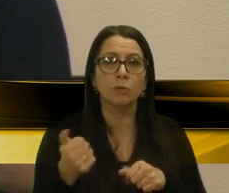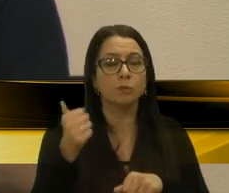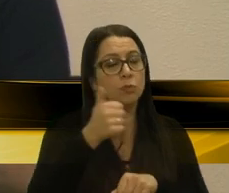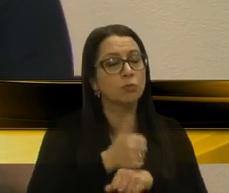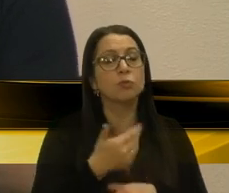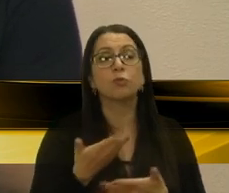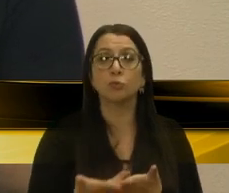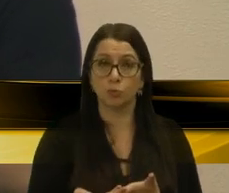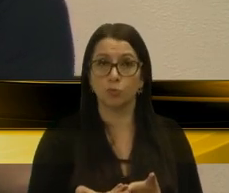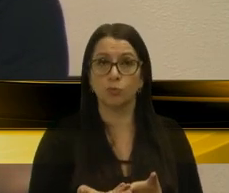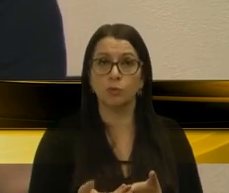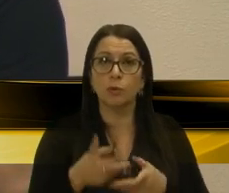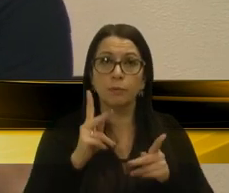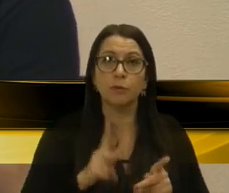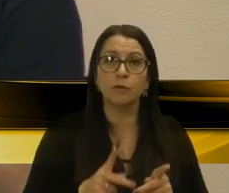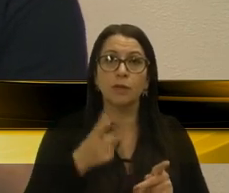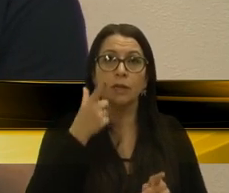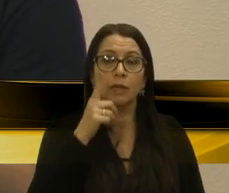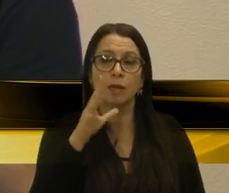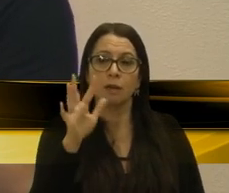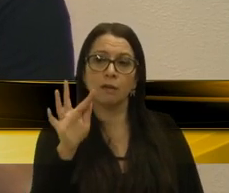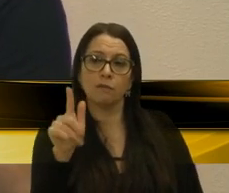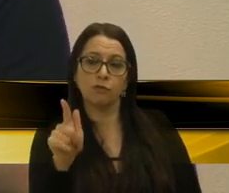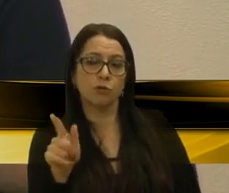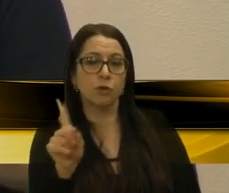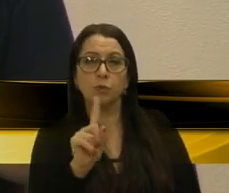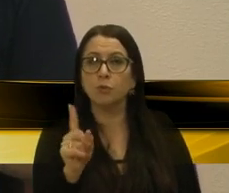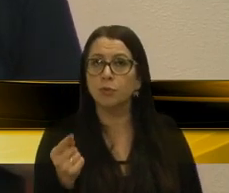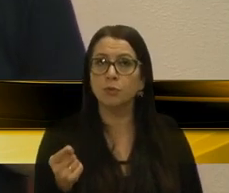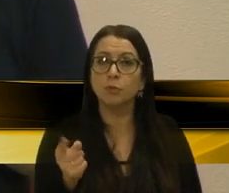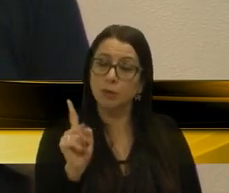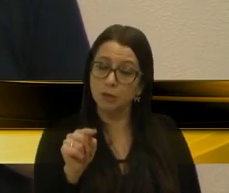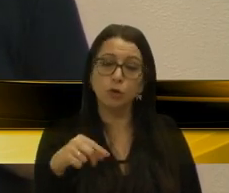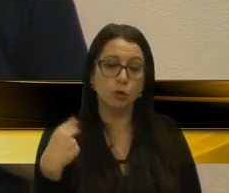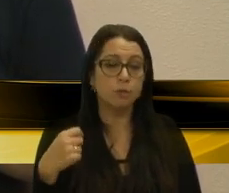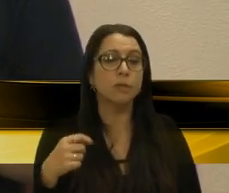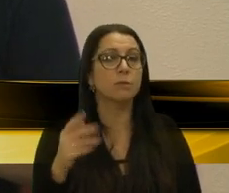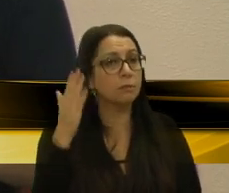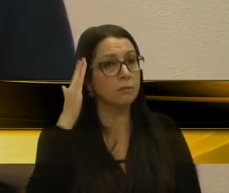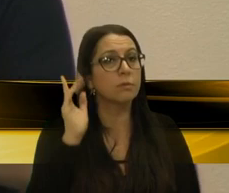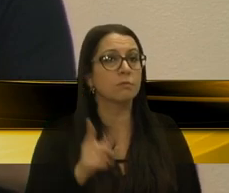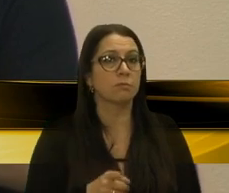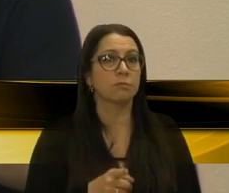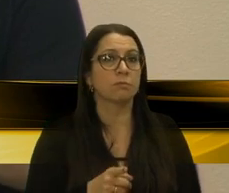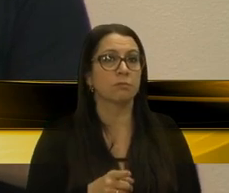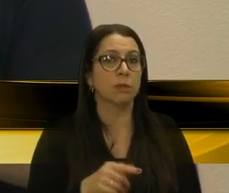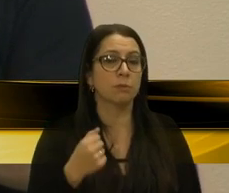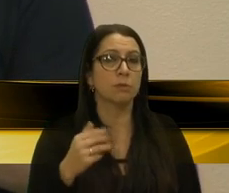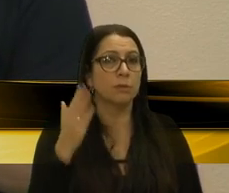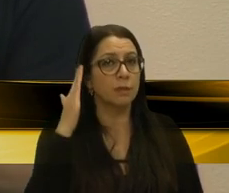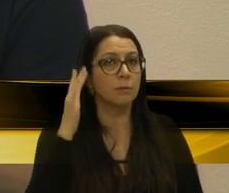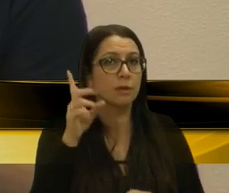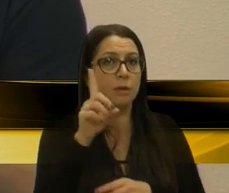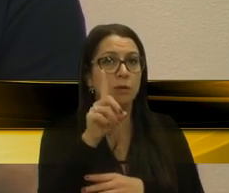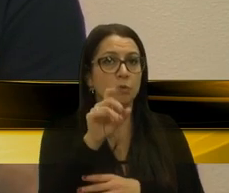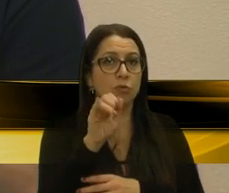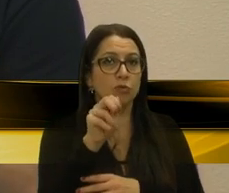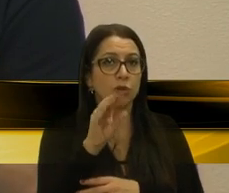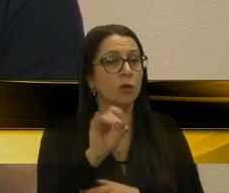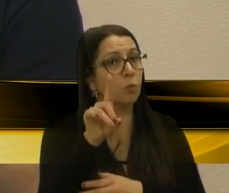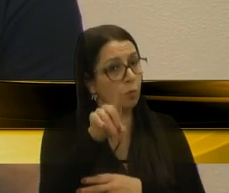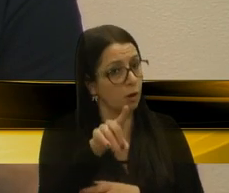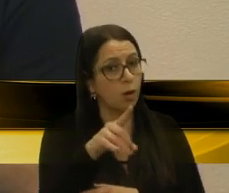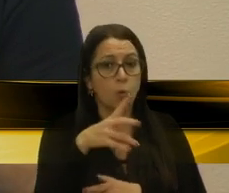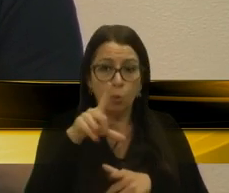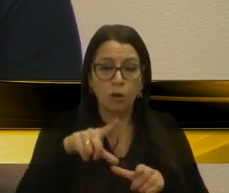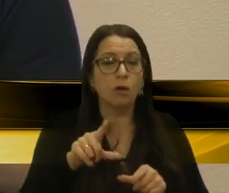substitui, se a pessoa vai ganhar um FG ou se não vai ganhar um FG. Isso nós precisamos saber. nós precisamos saber, e o Diário Oficial Eletrônico é o fórum para